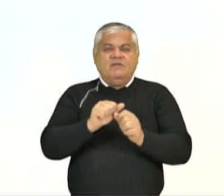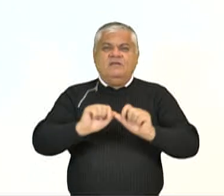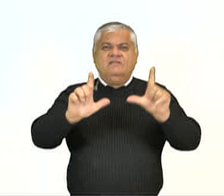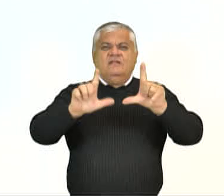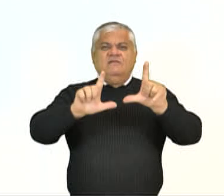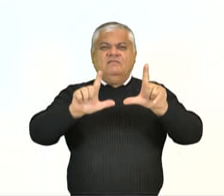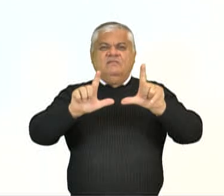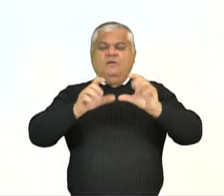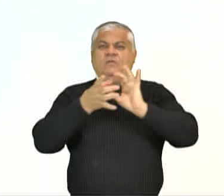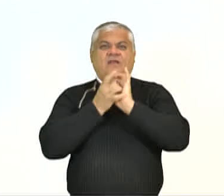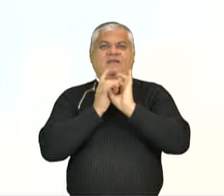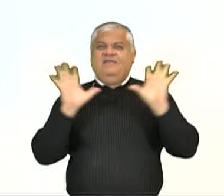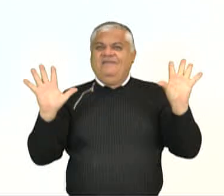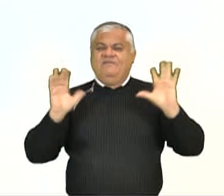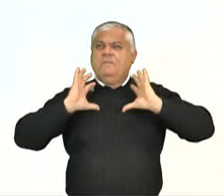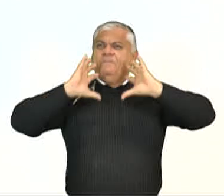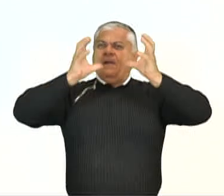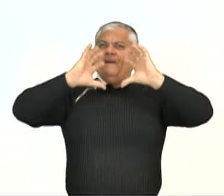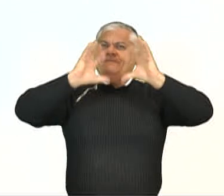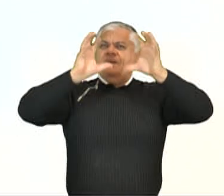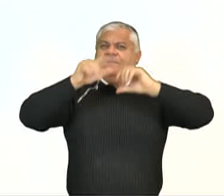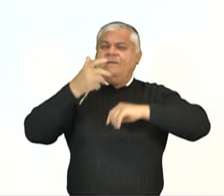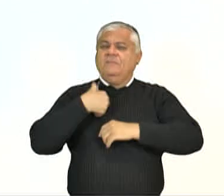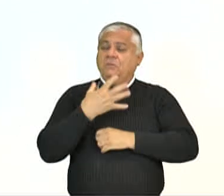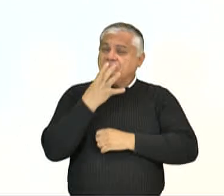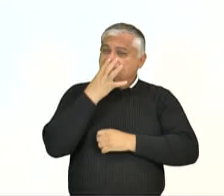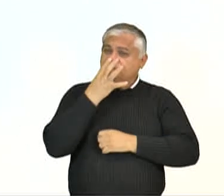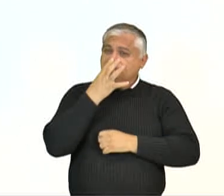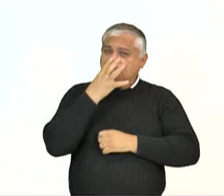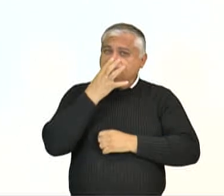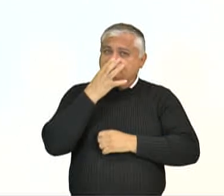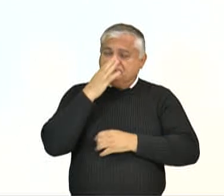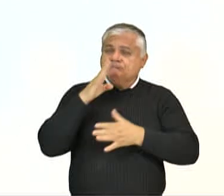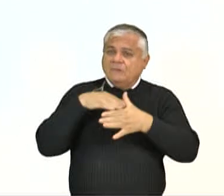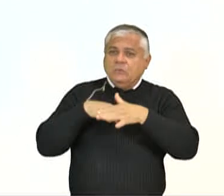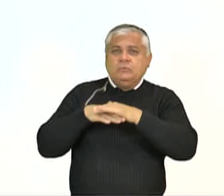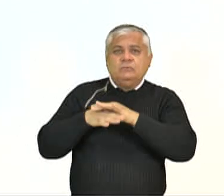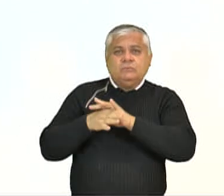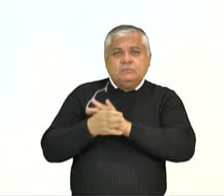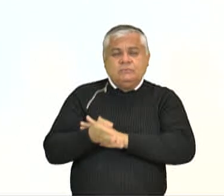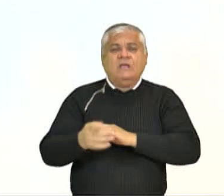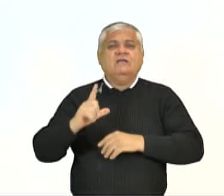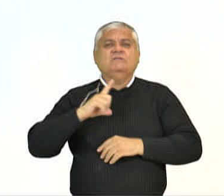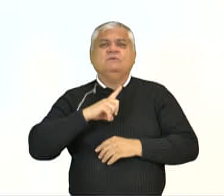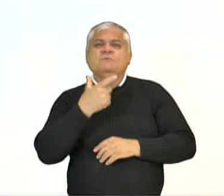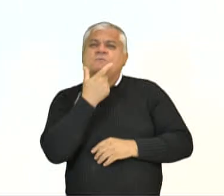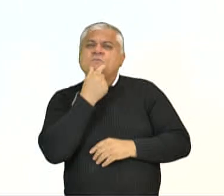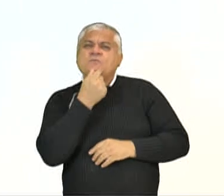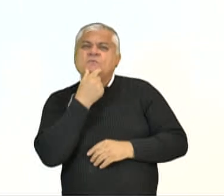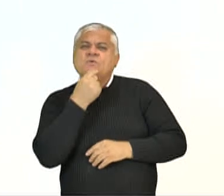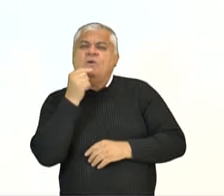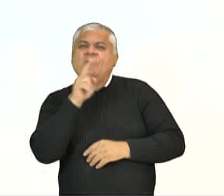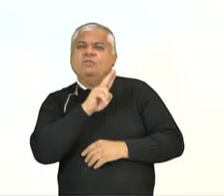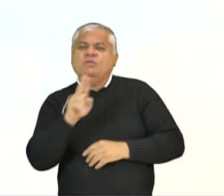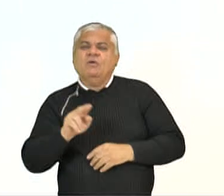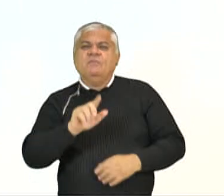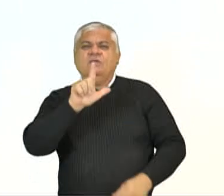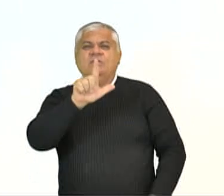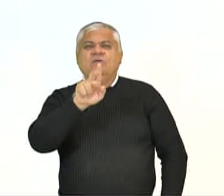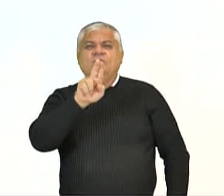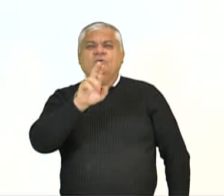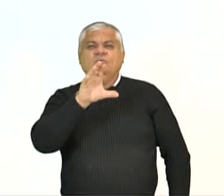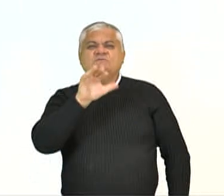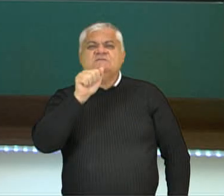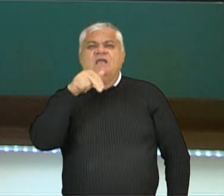aberta o voleibol. E com isso as pessoas foram conhecendo. Tinha um comentarista que era conhecido na época chamado Luciano do Vale. Então